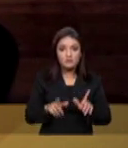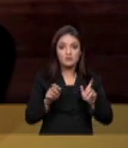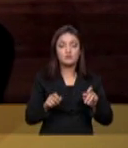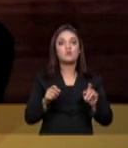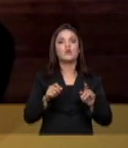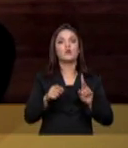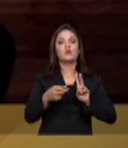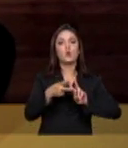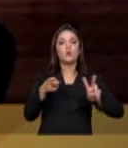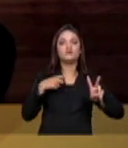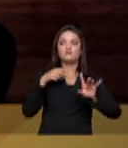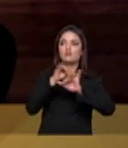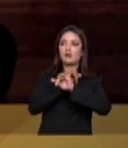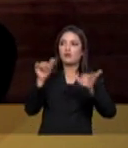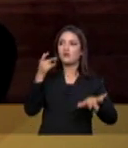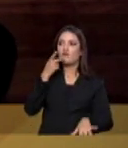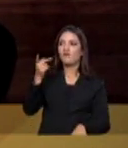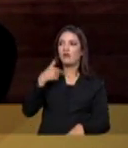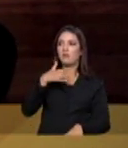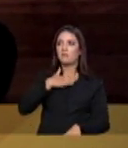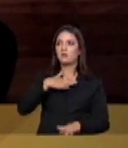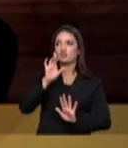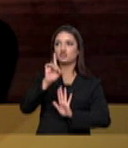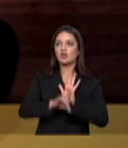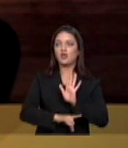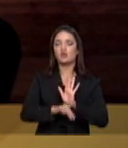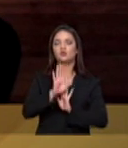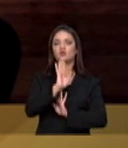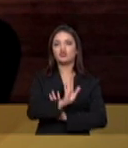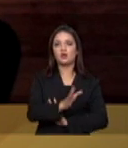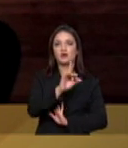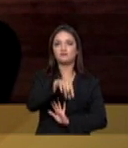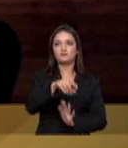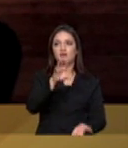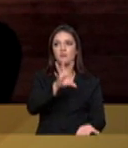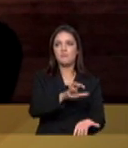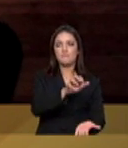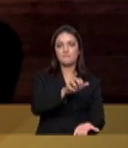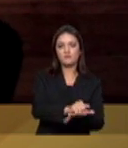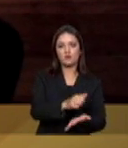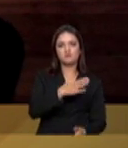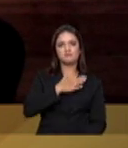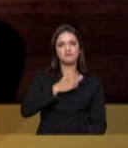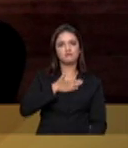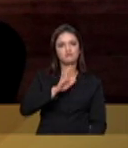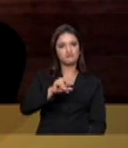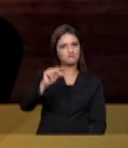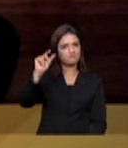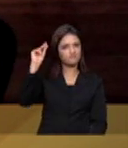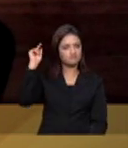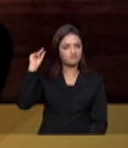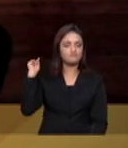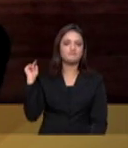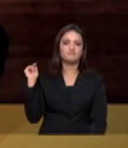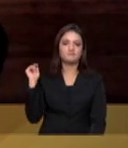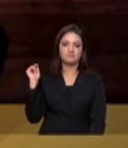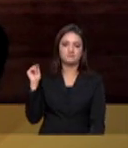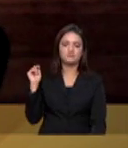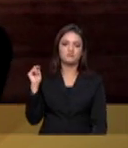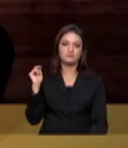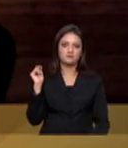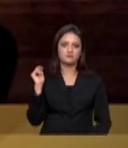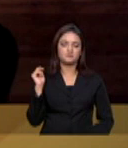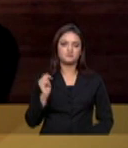declaratório do direito originário territorial a posse das terras ocupadas tradicionalmente por